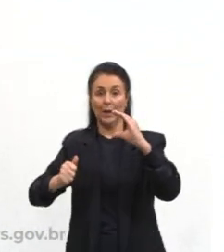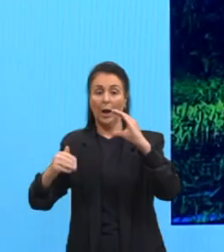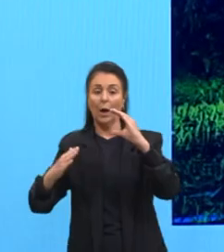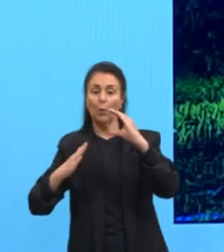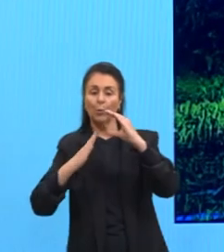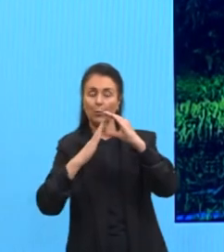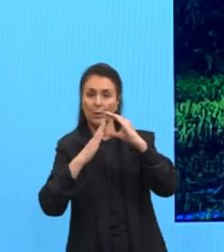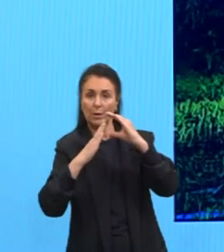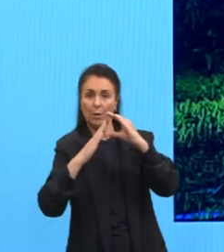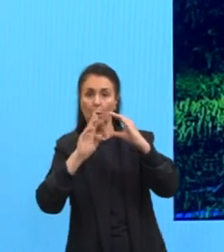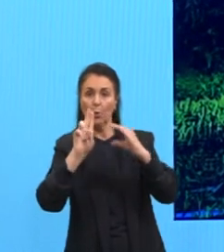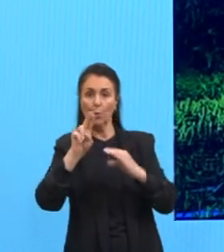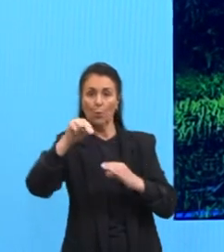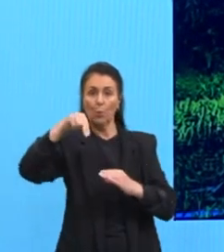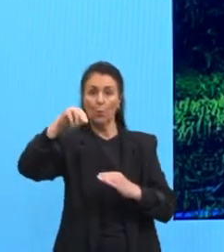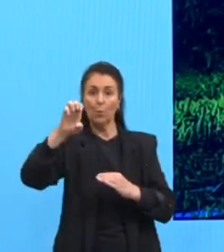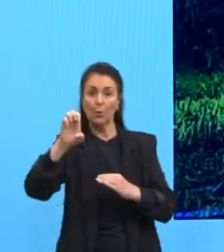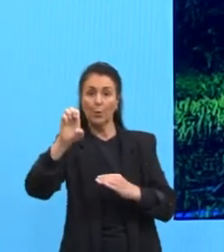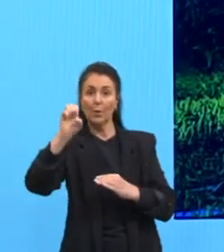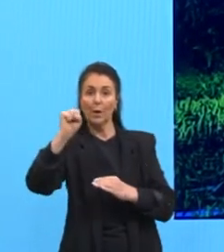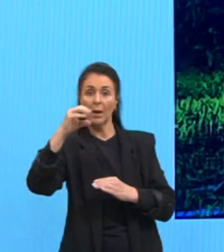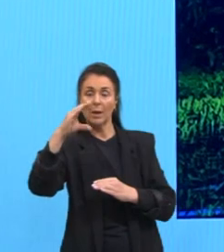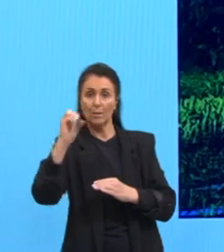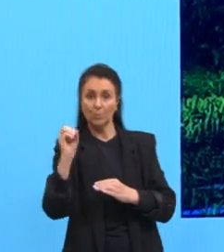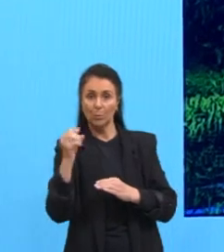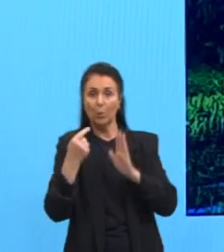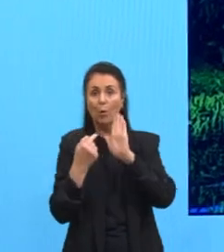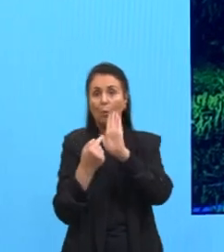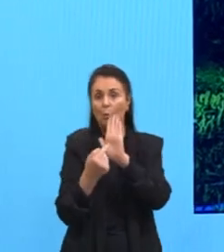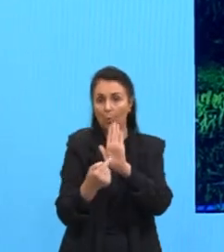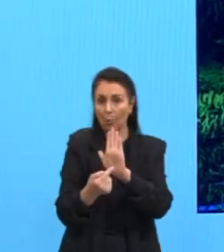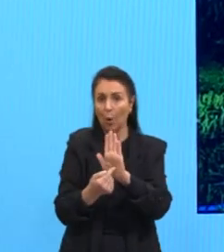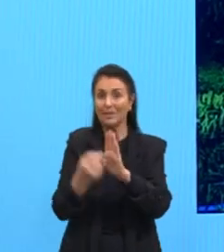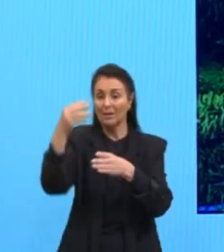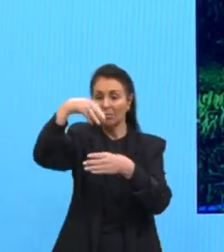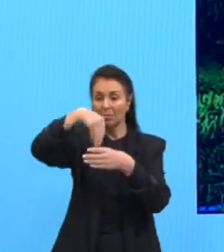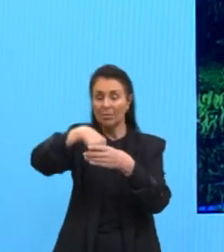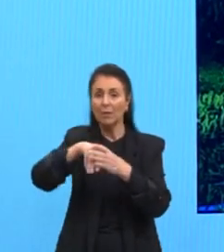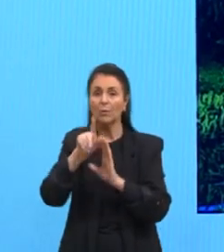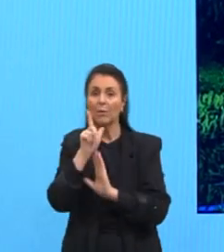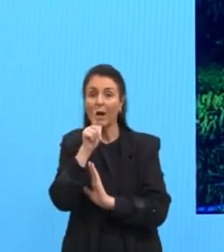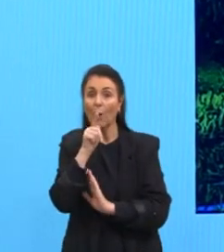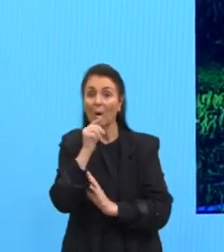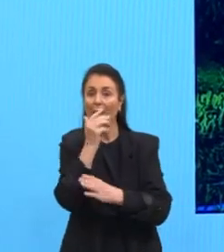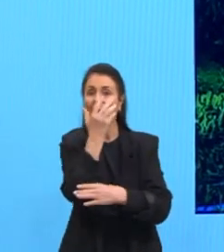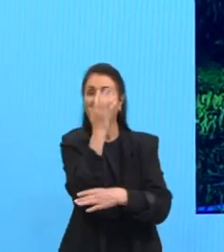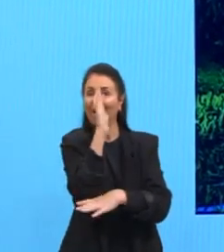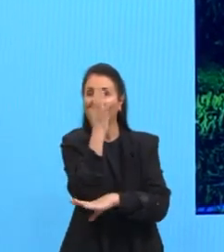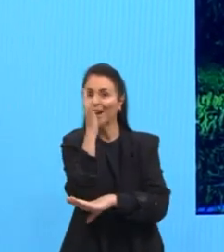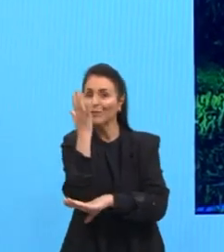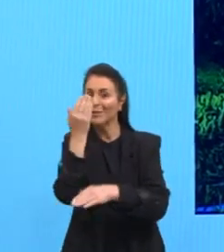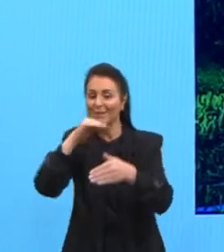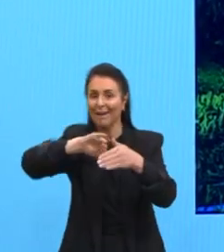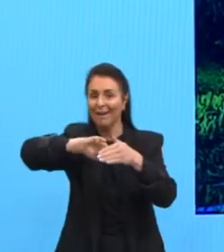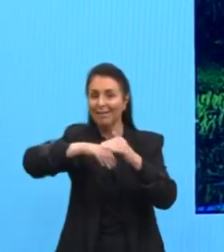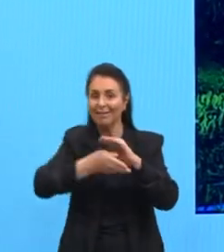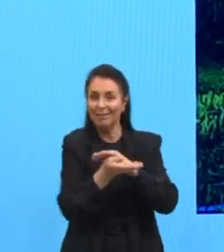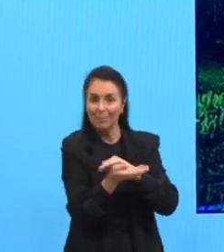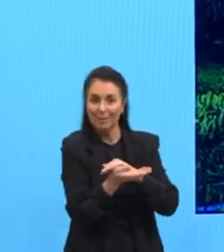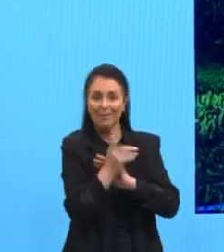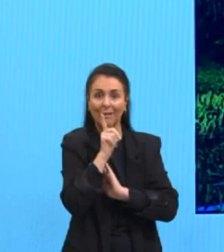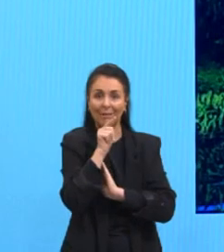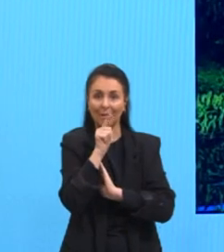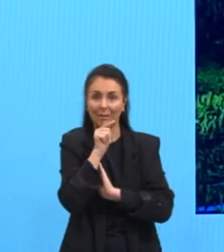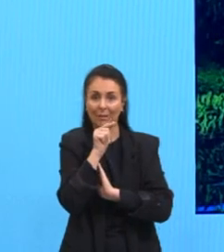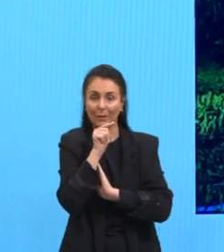tem água todas elas têm a água Ó mostra exatamente uma água é uma árvore ela deve ser adaptado a essa água e aqui